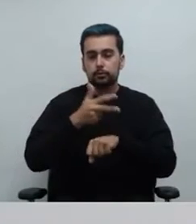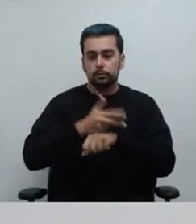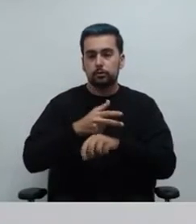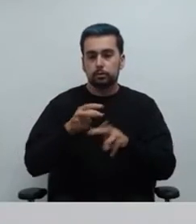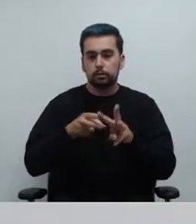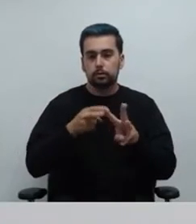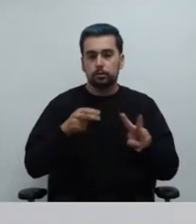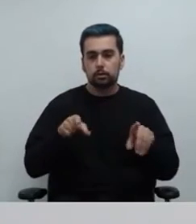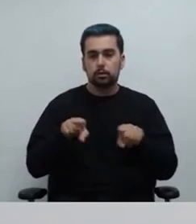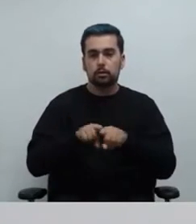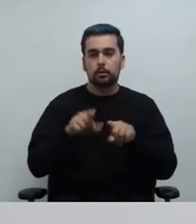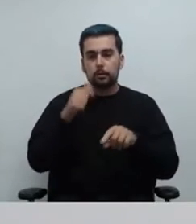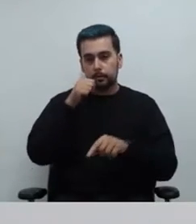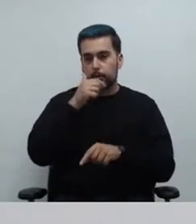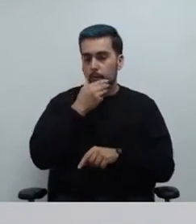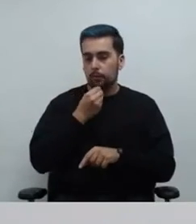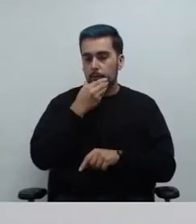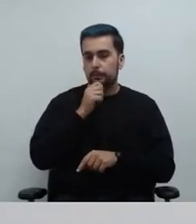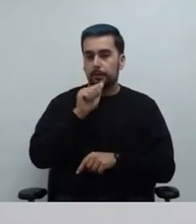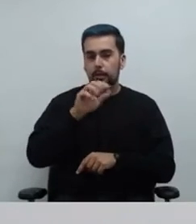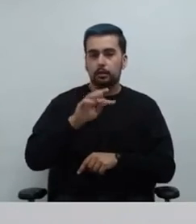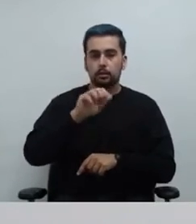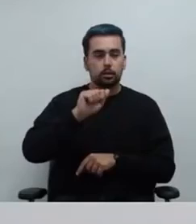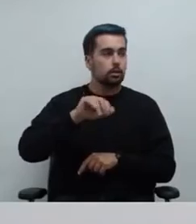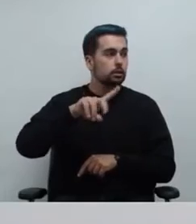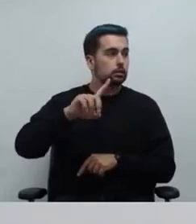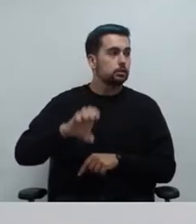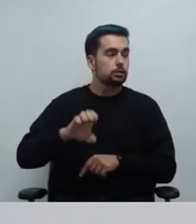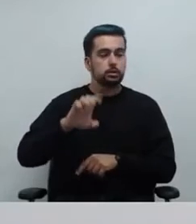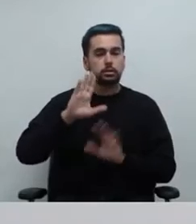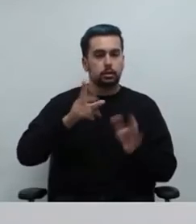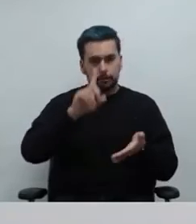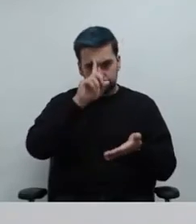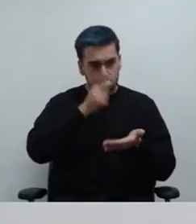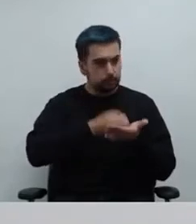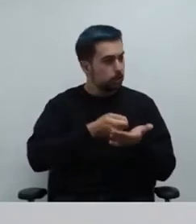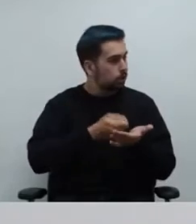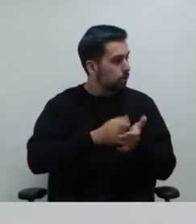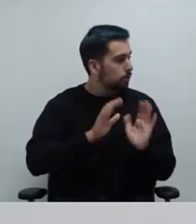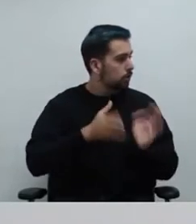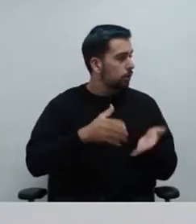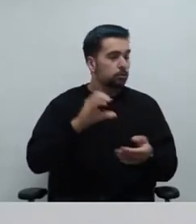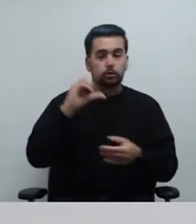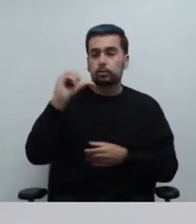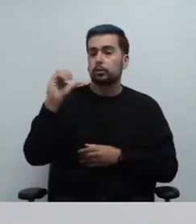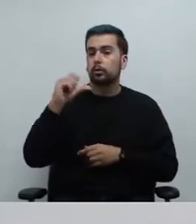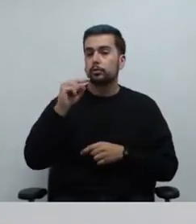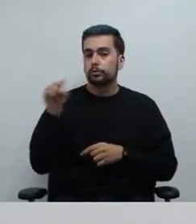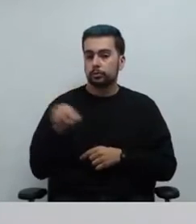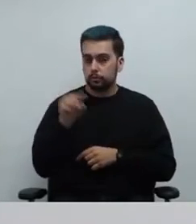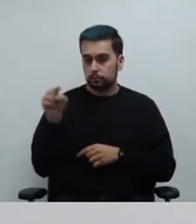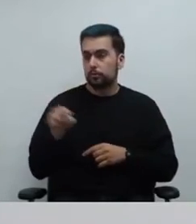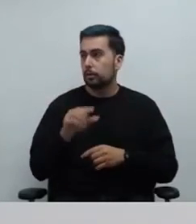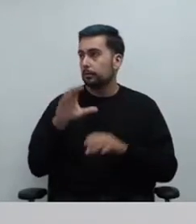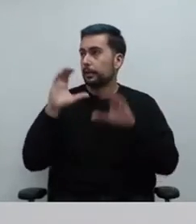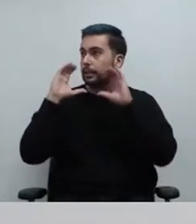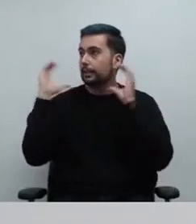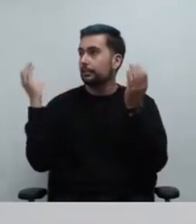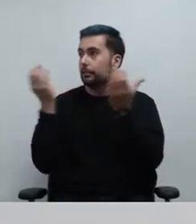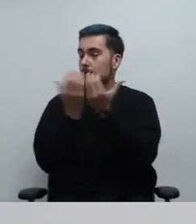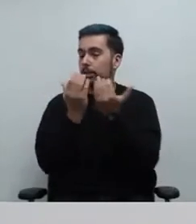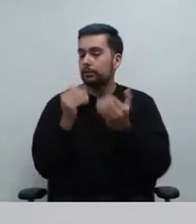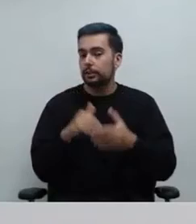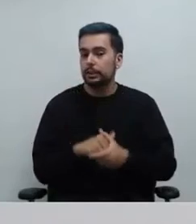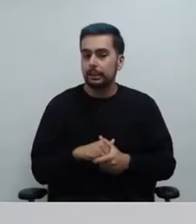do Vale do Ribeira, Ataíde Guaramirim, salvo engano, foi delegado também, né, do 9º ciclo de conferências, participou da conferência do